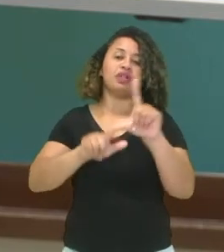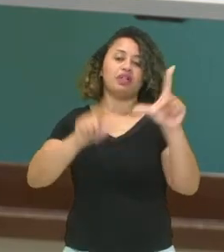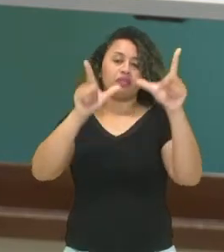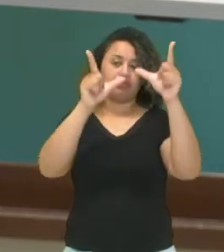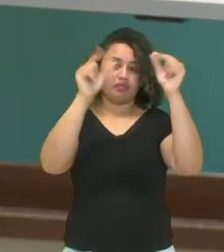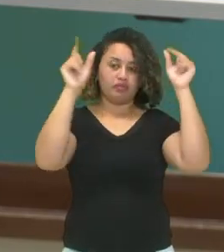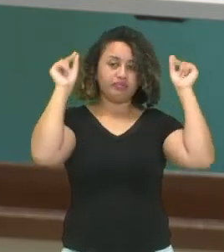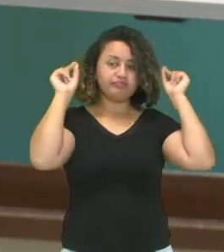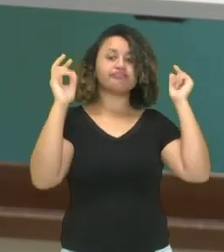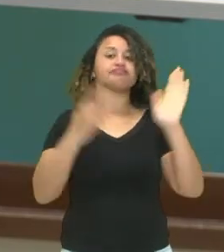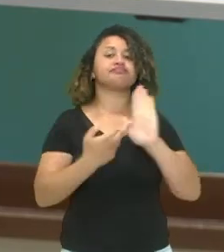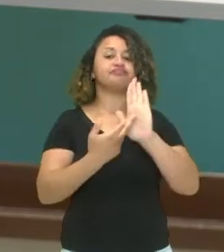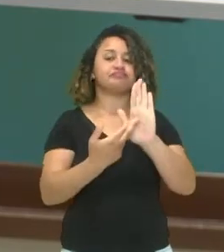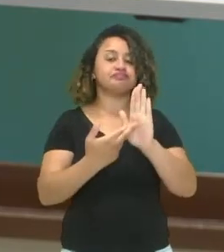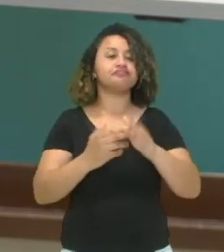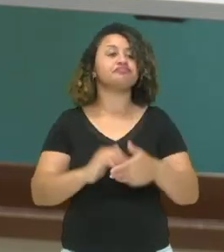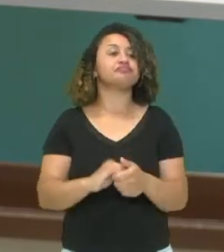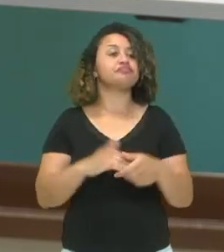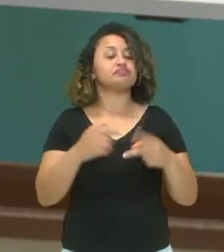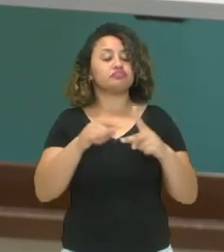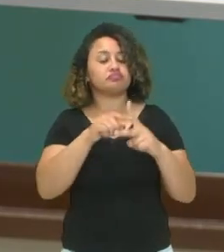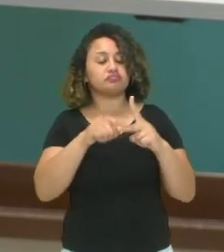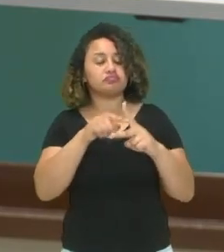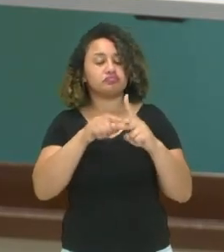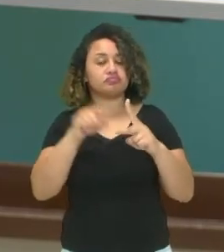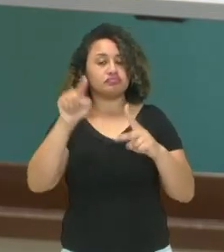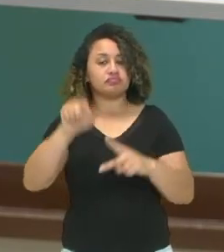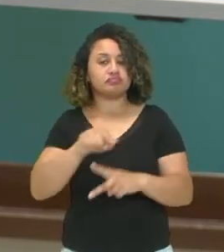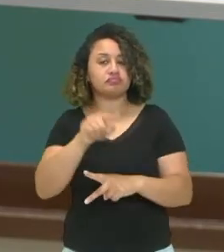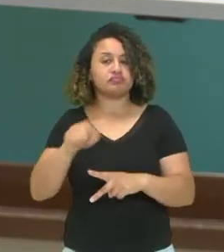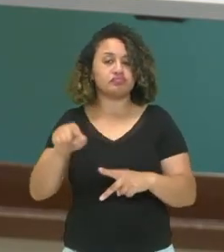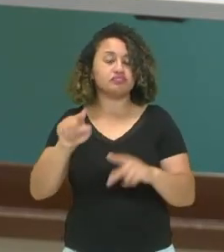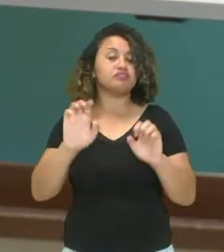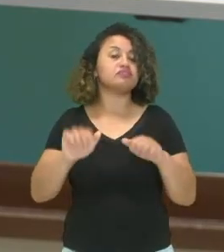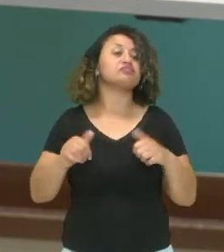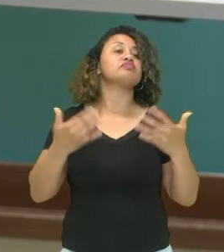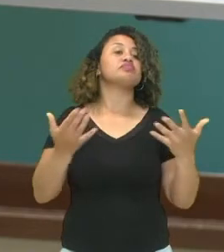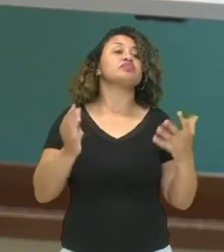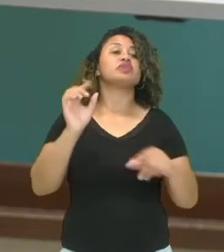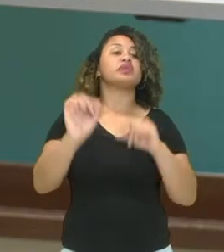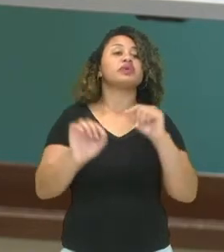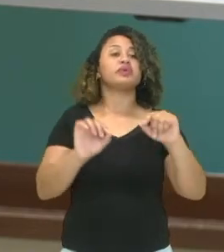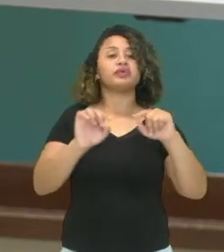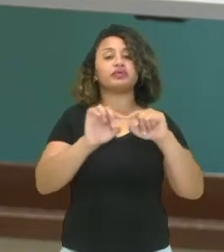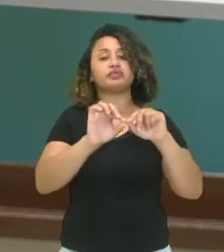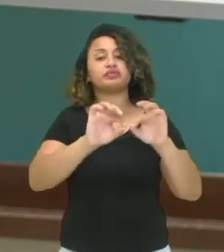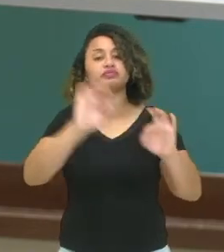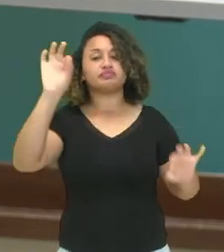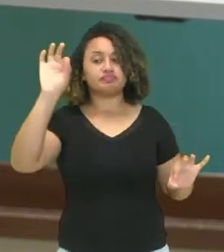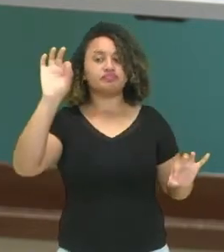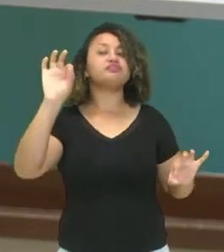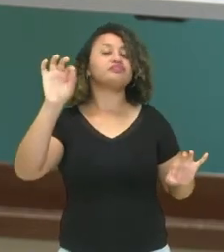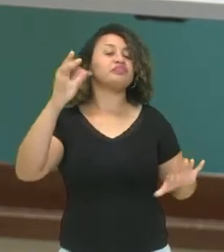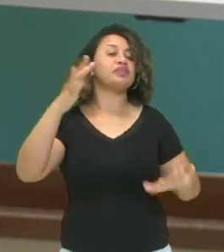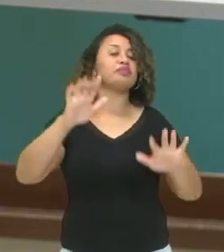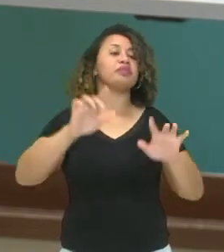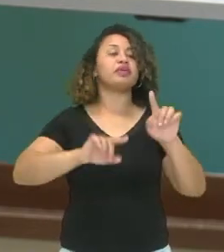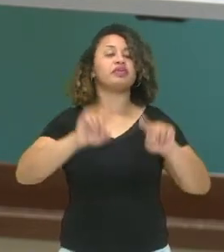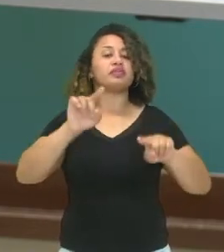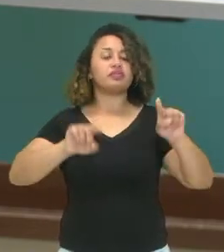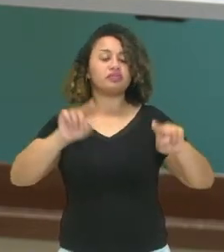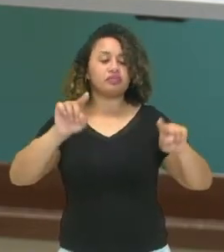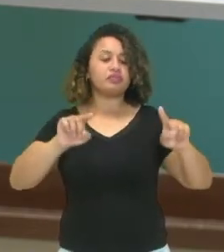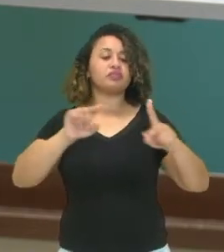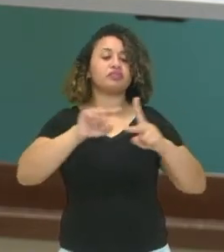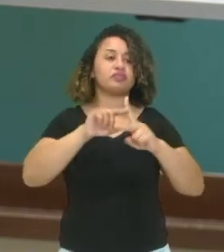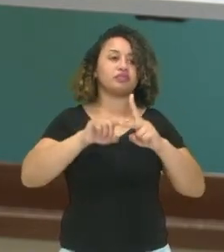grega, né? Então aqui o ângulo alfa. Nesse caso, a reta, à medida que ele vai variando o ângulo, aqui,